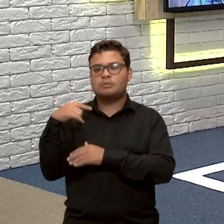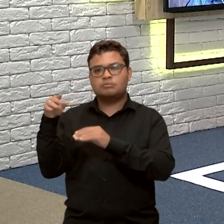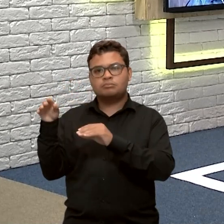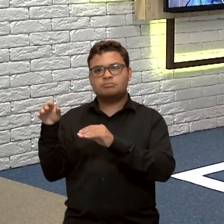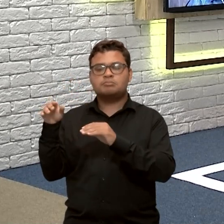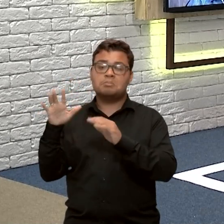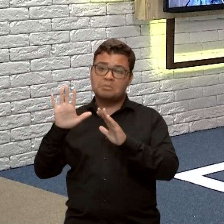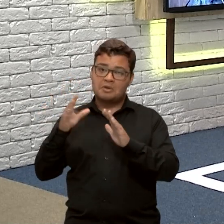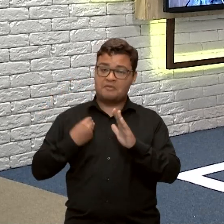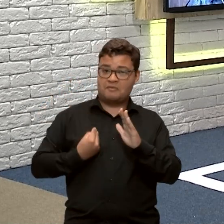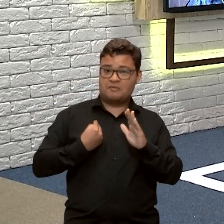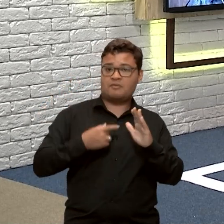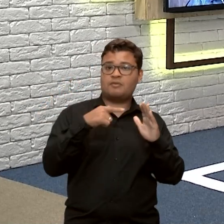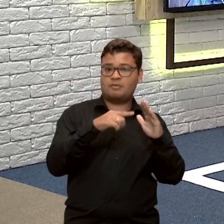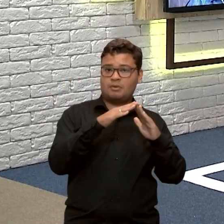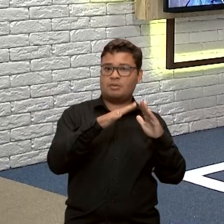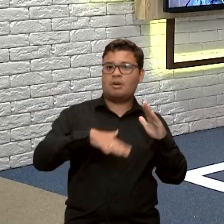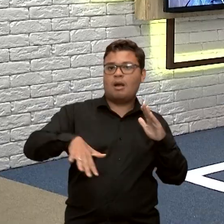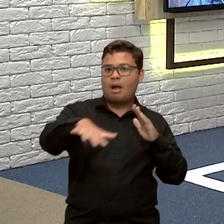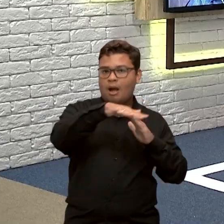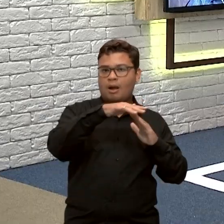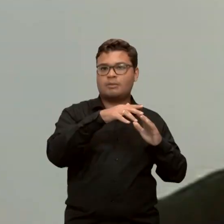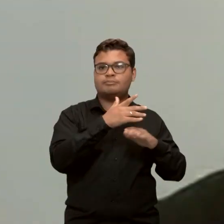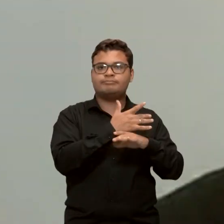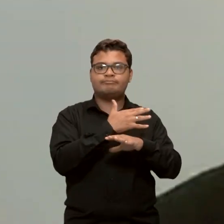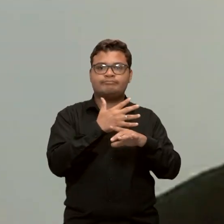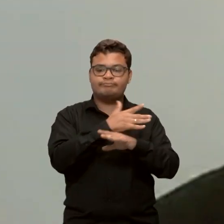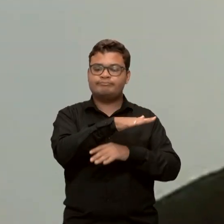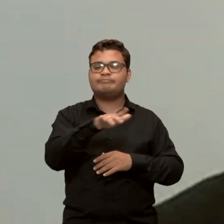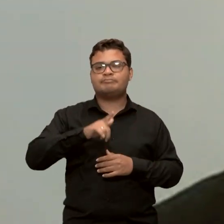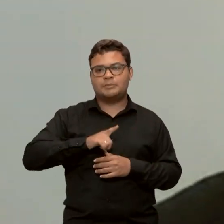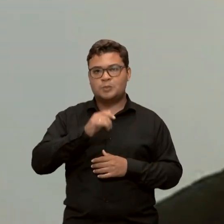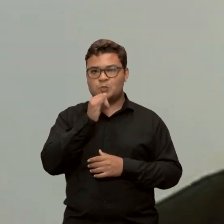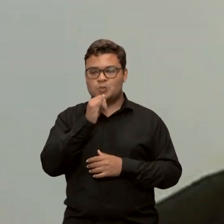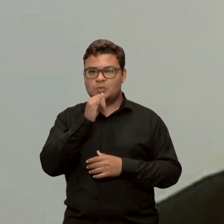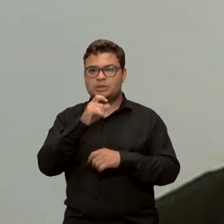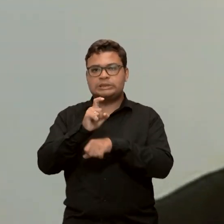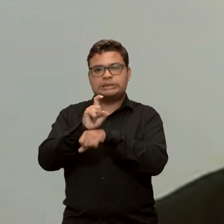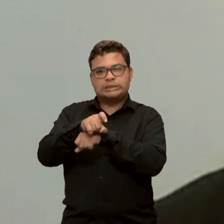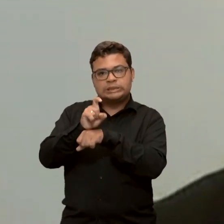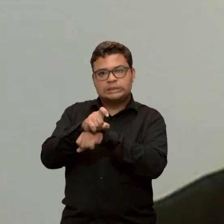animais sinantrópicos? Animais sinantrópicos